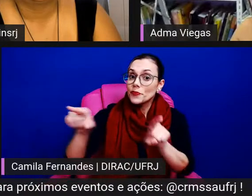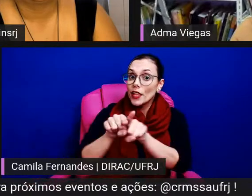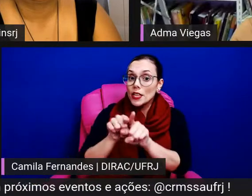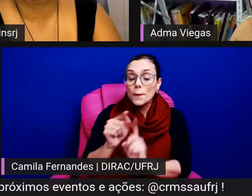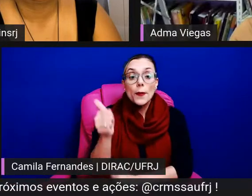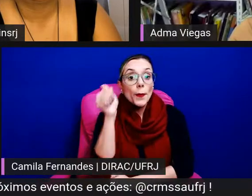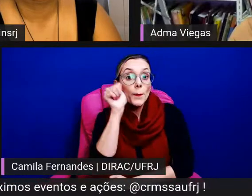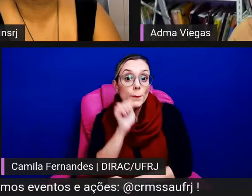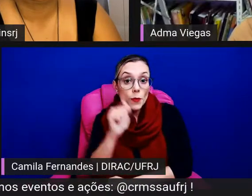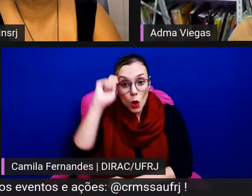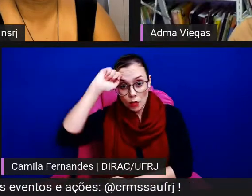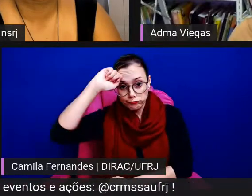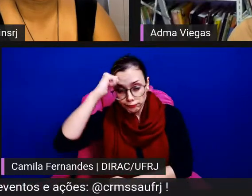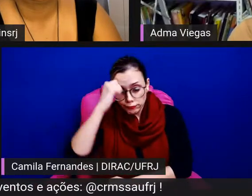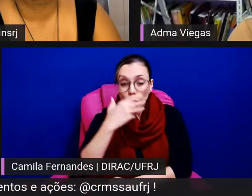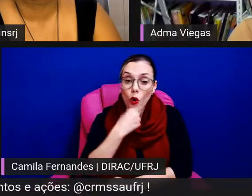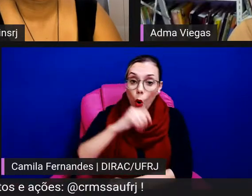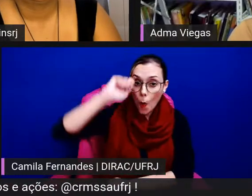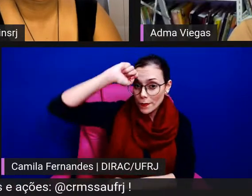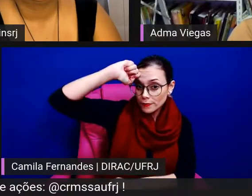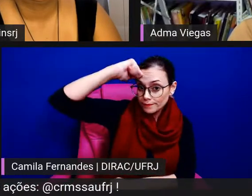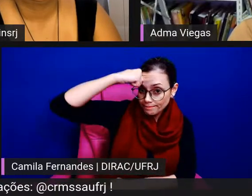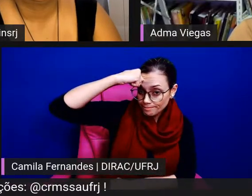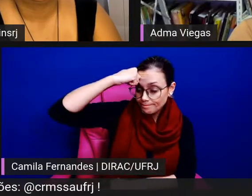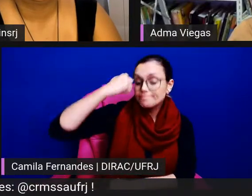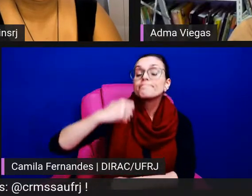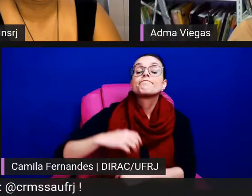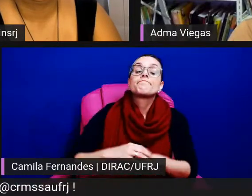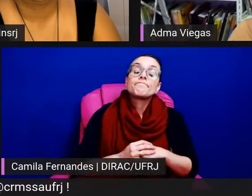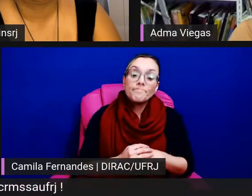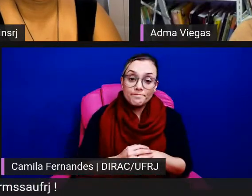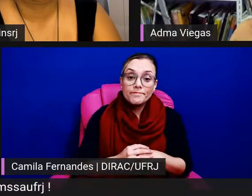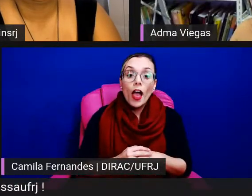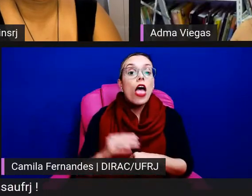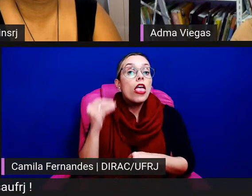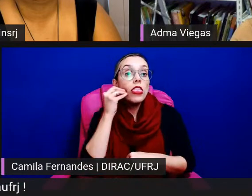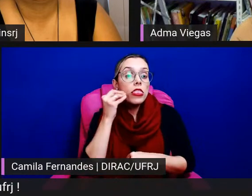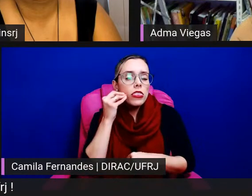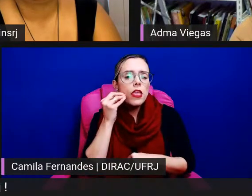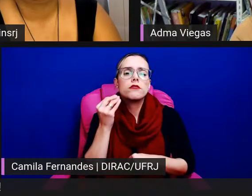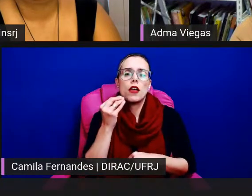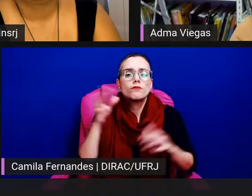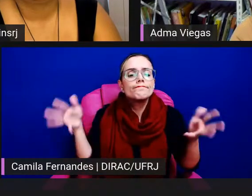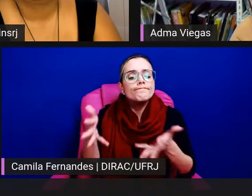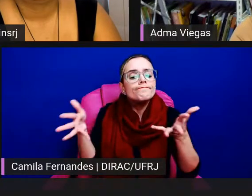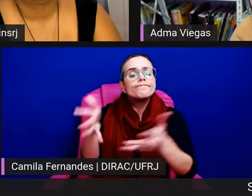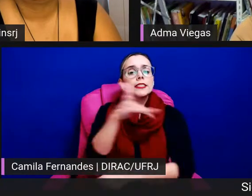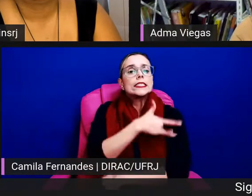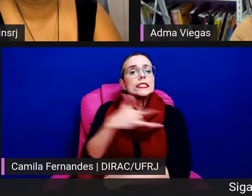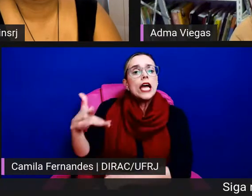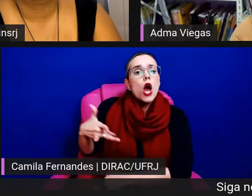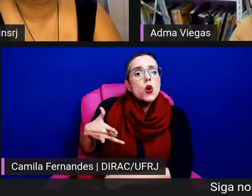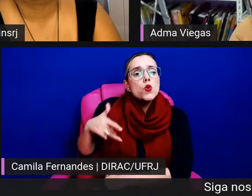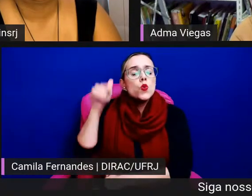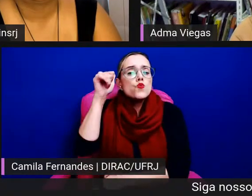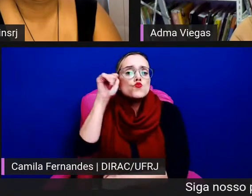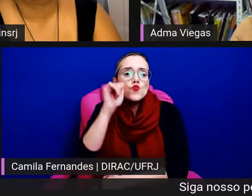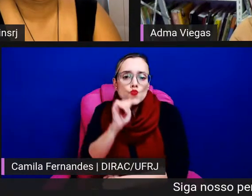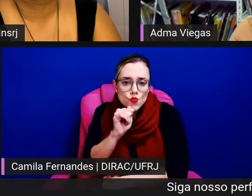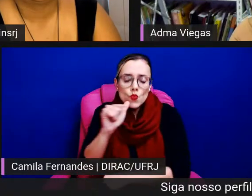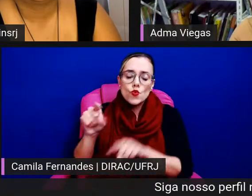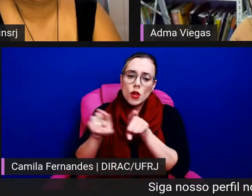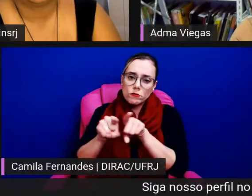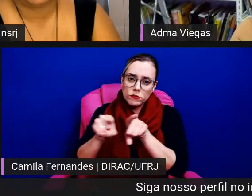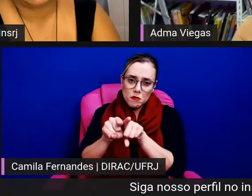homens negros, e, de modo geral, com saúde da mulher também, e